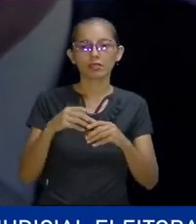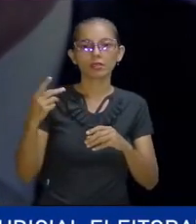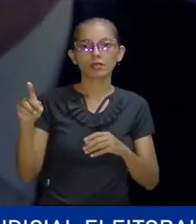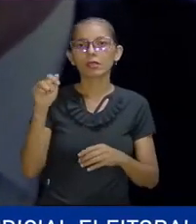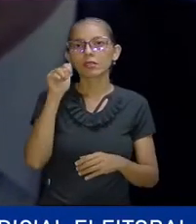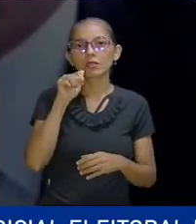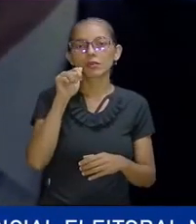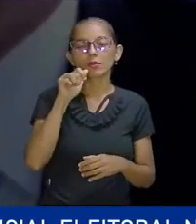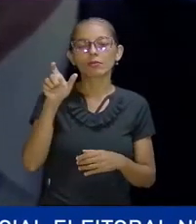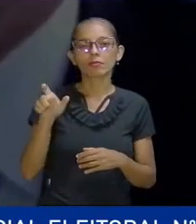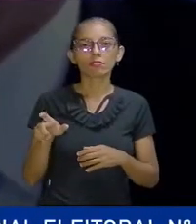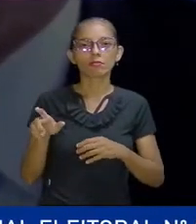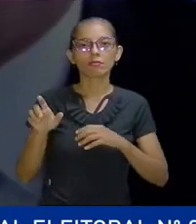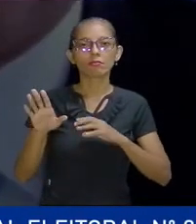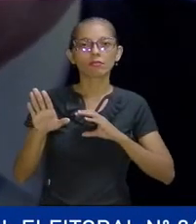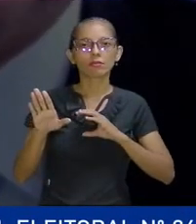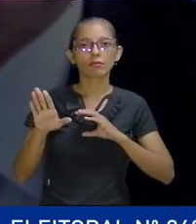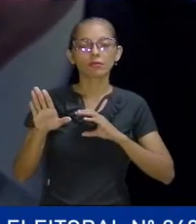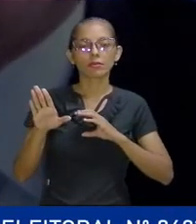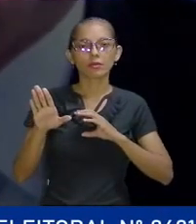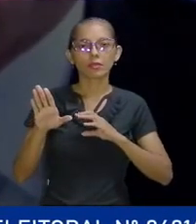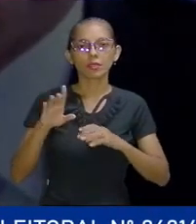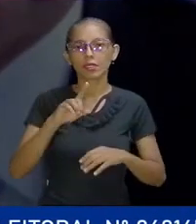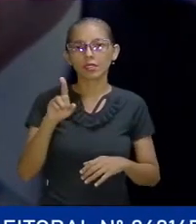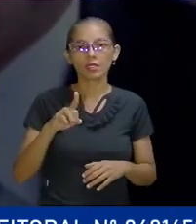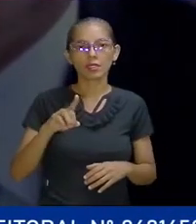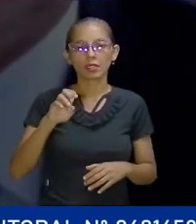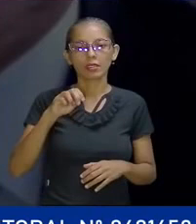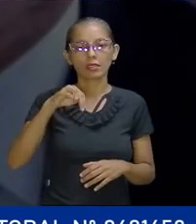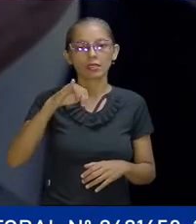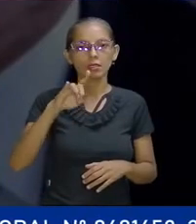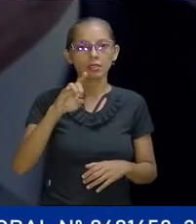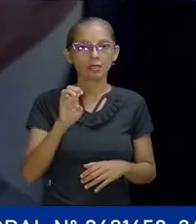Costa, segunda investigada.